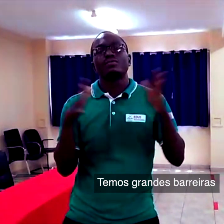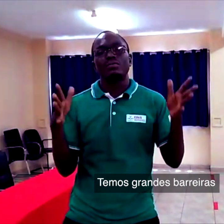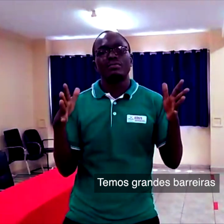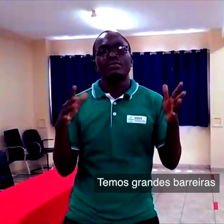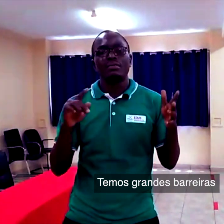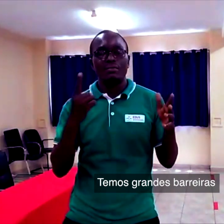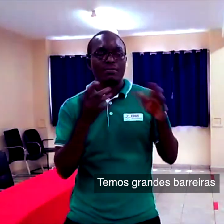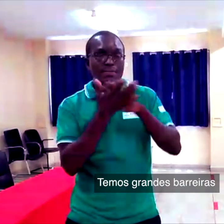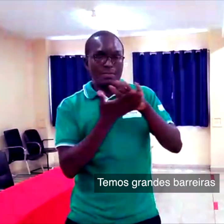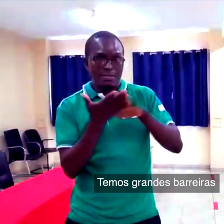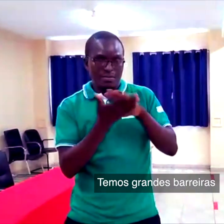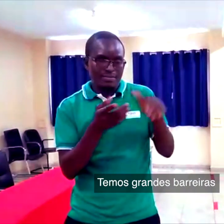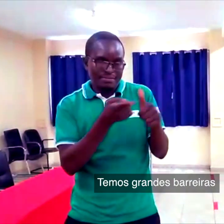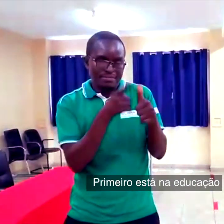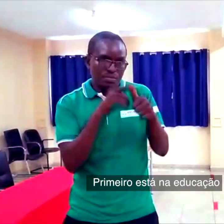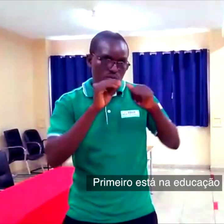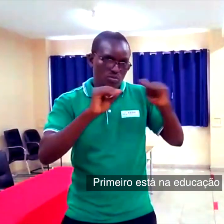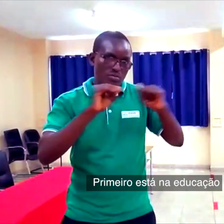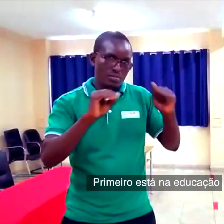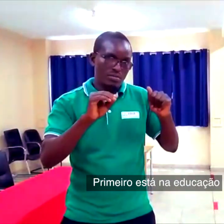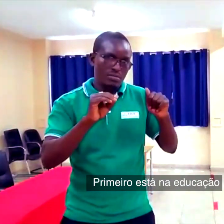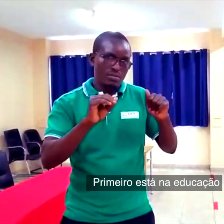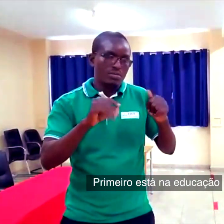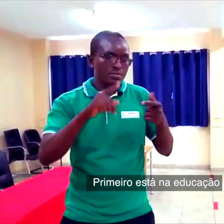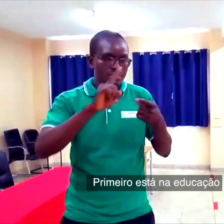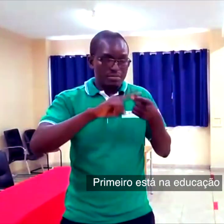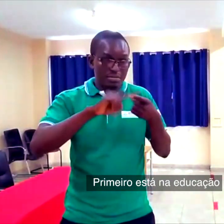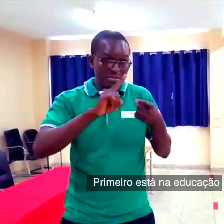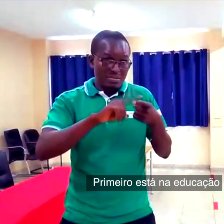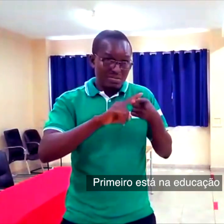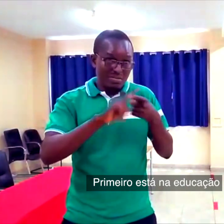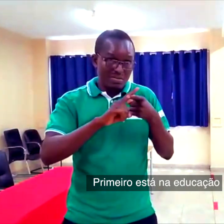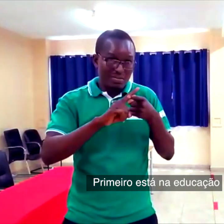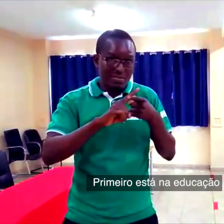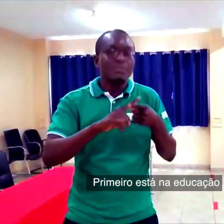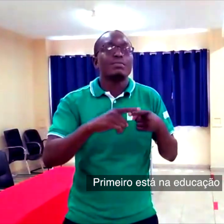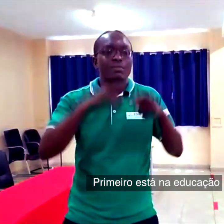Temos grandes barreiras. Primeiro, está na educação,